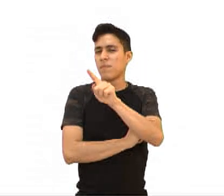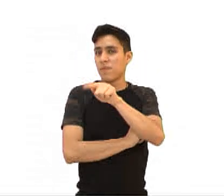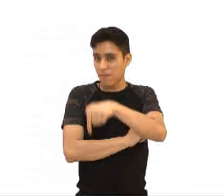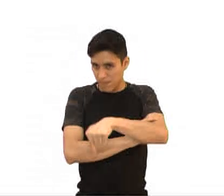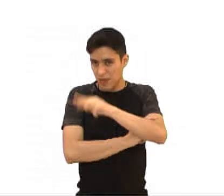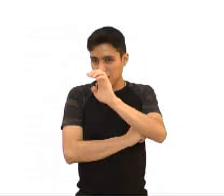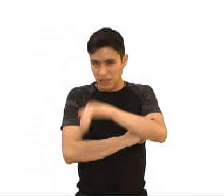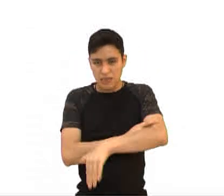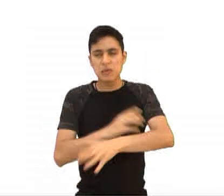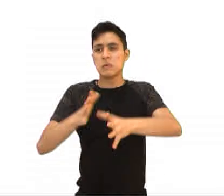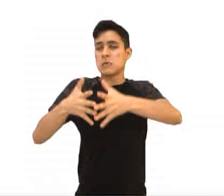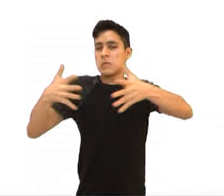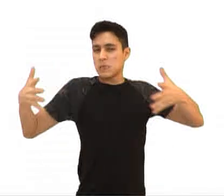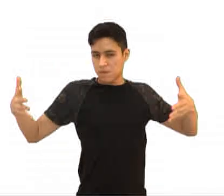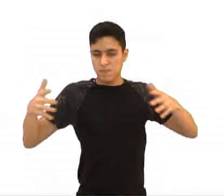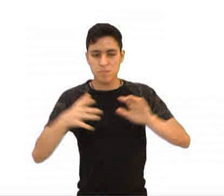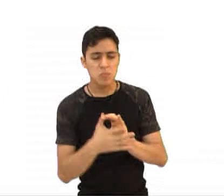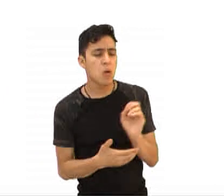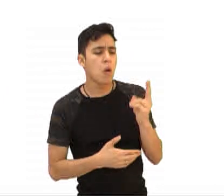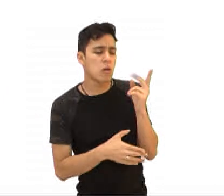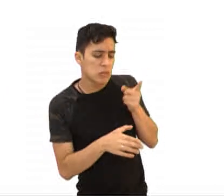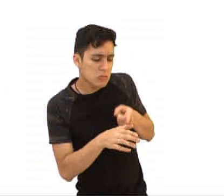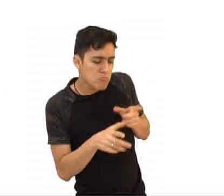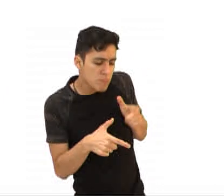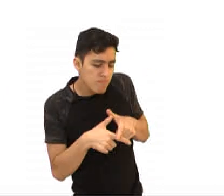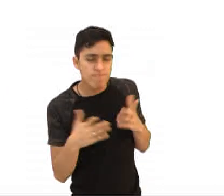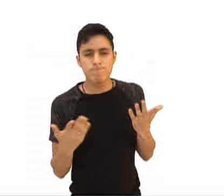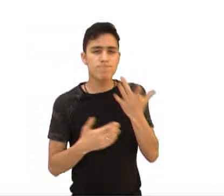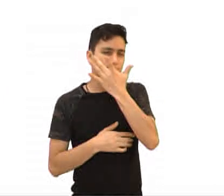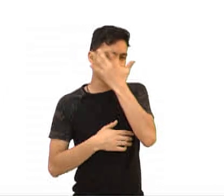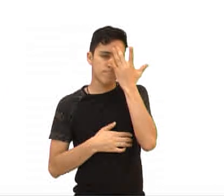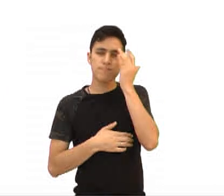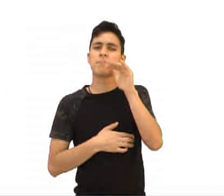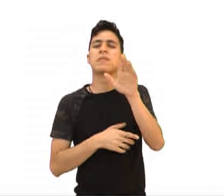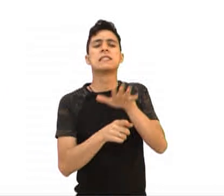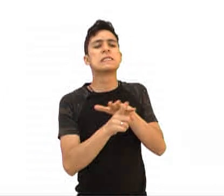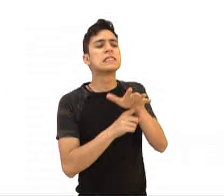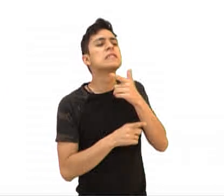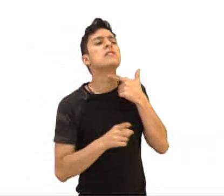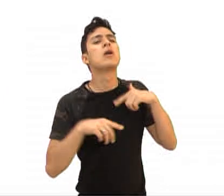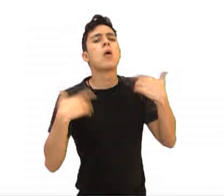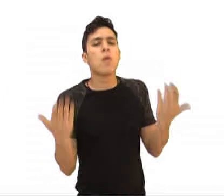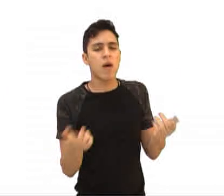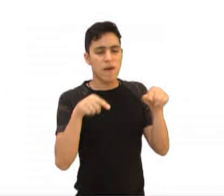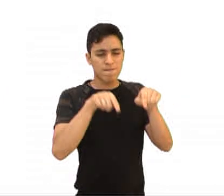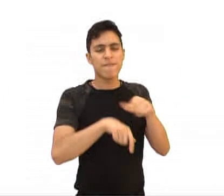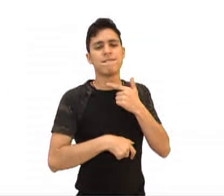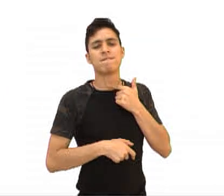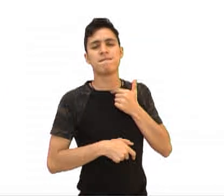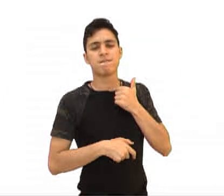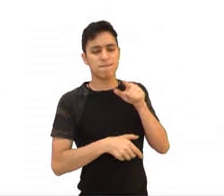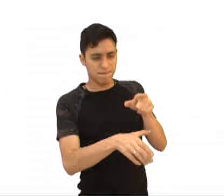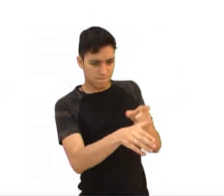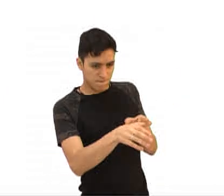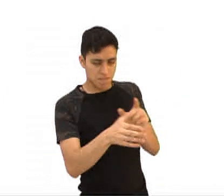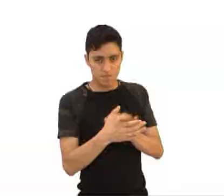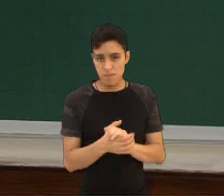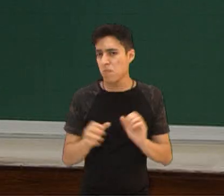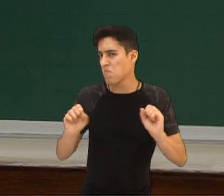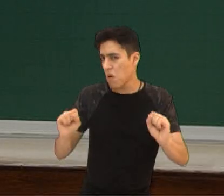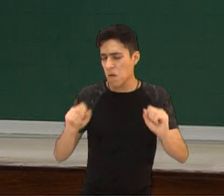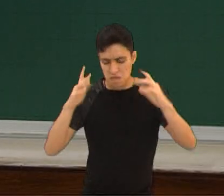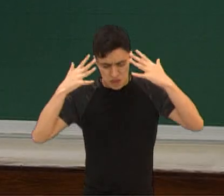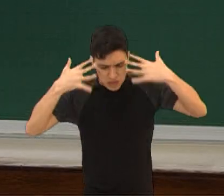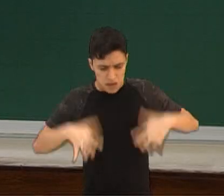Ásia, seja em cidades pequenas, a escolha dos habitantes é morar nas cidades. Pode ser uma escolha natural,